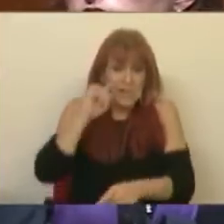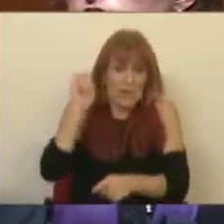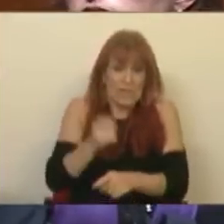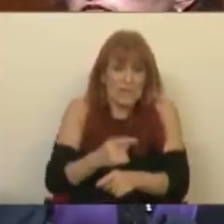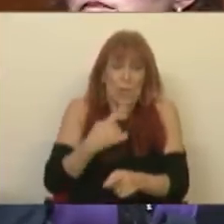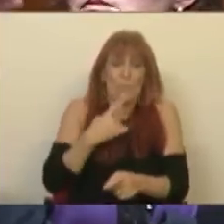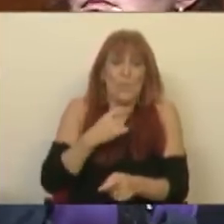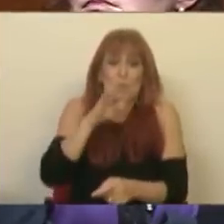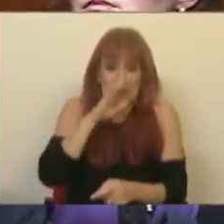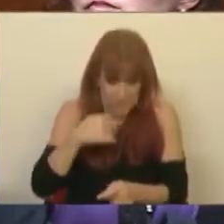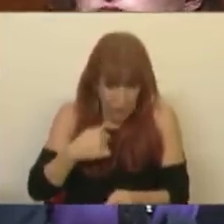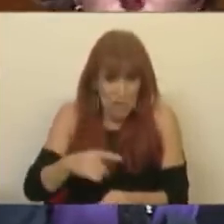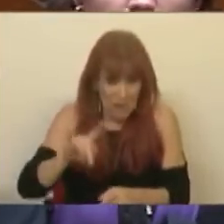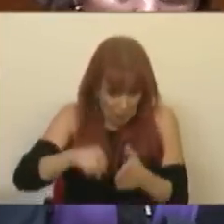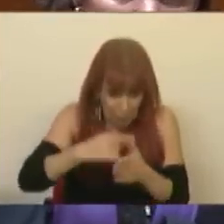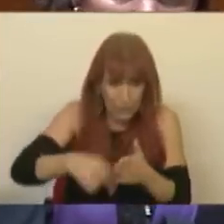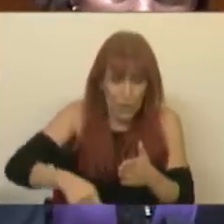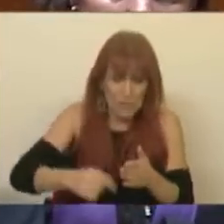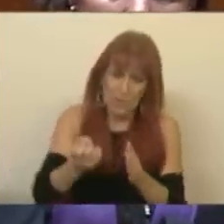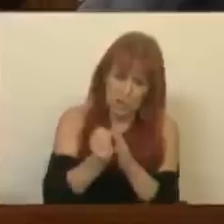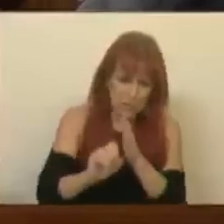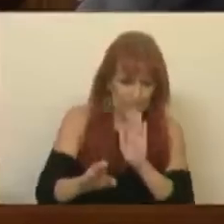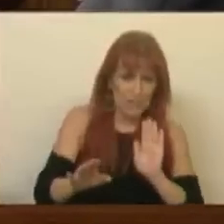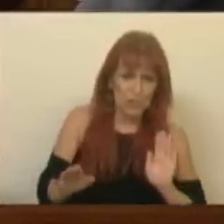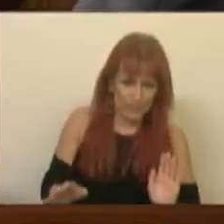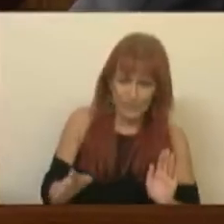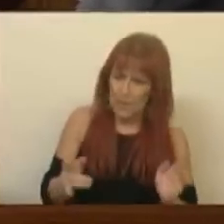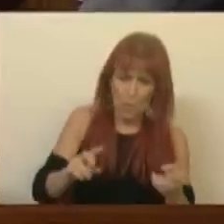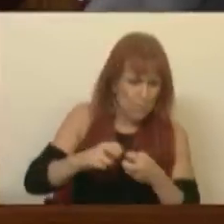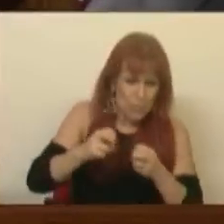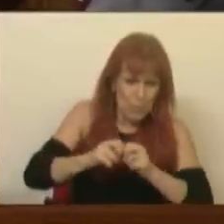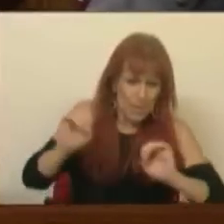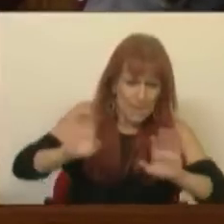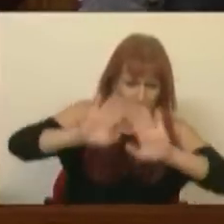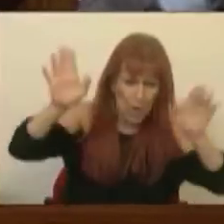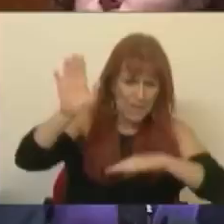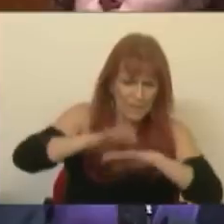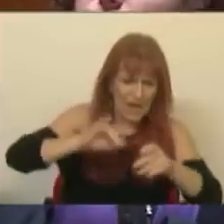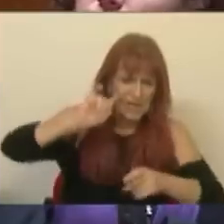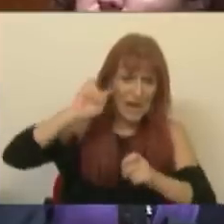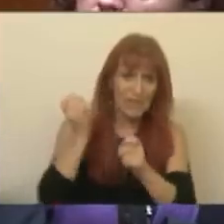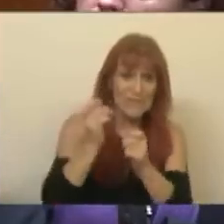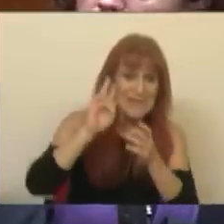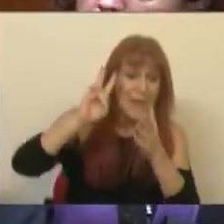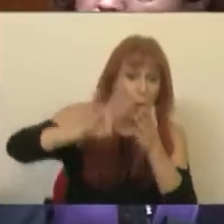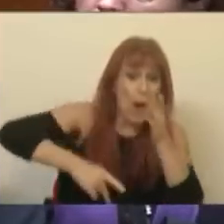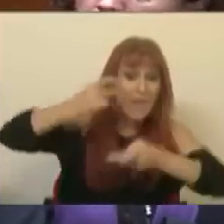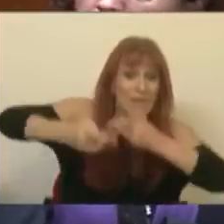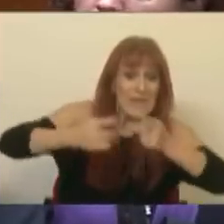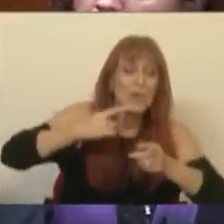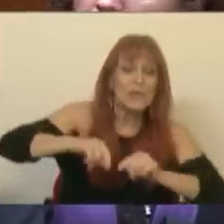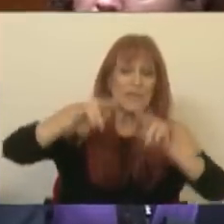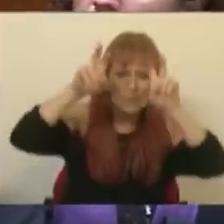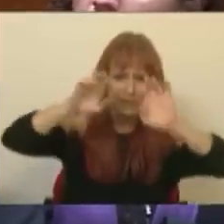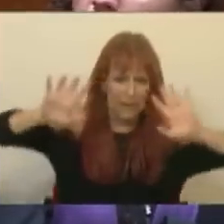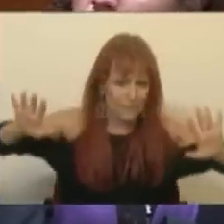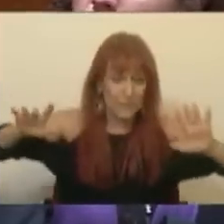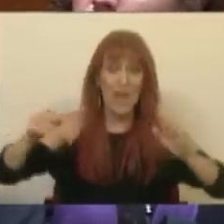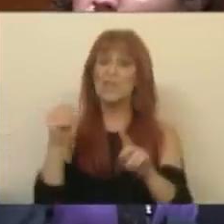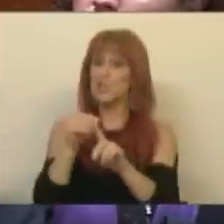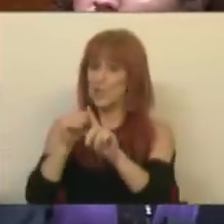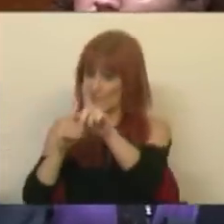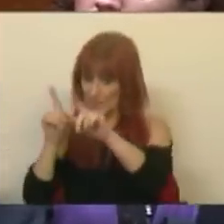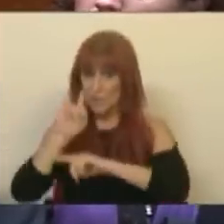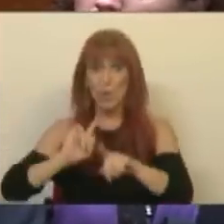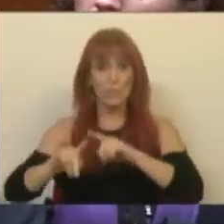revisão a perguntar esses espaços não há problema nenhum em fazer é avaliação dessa matéria chama